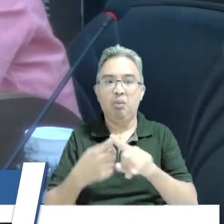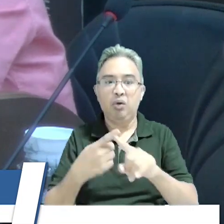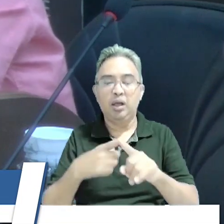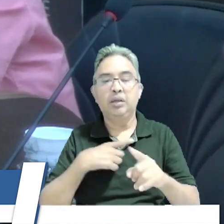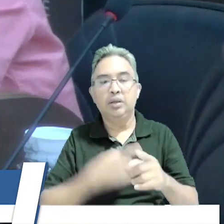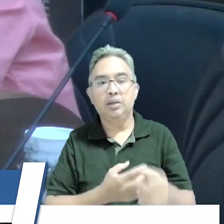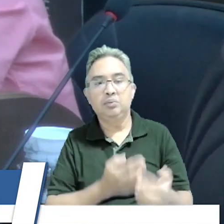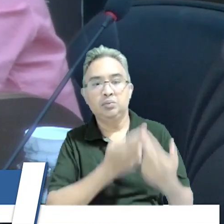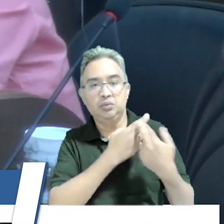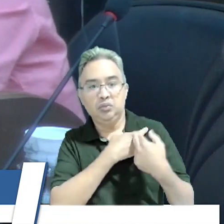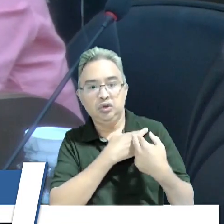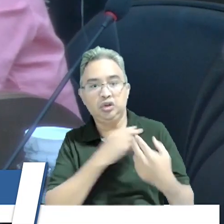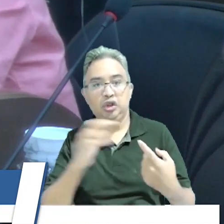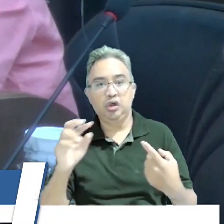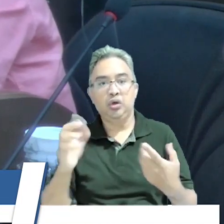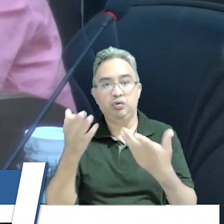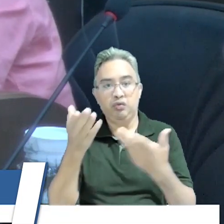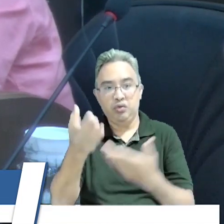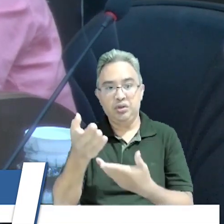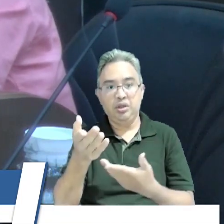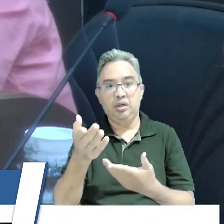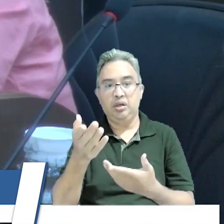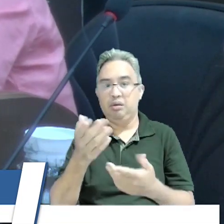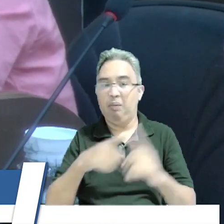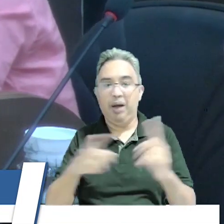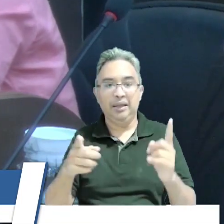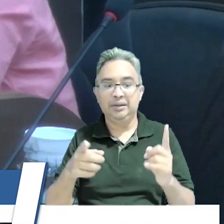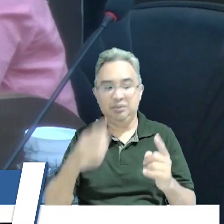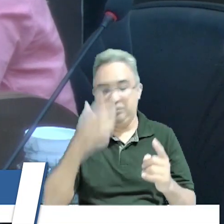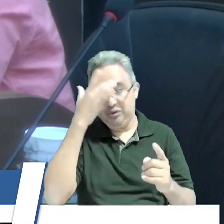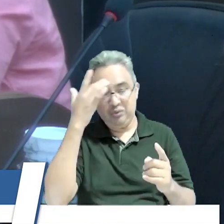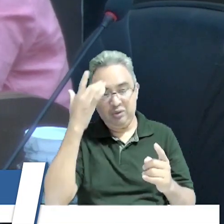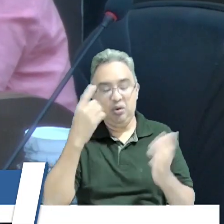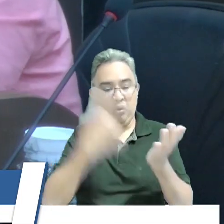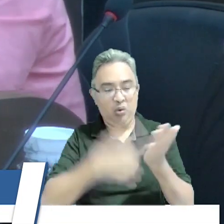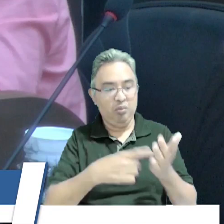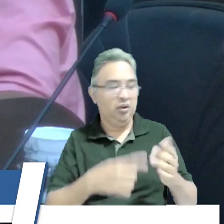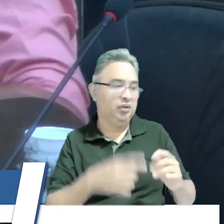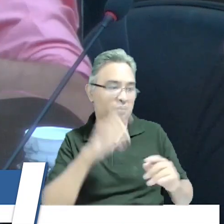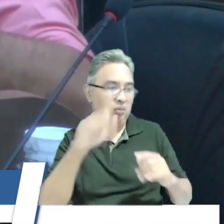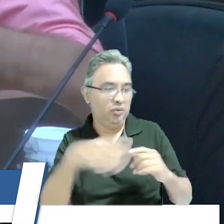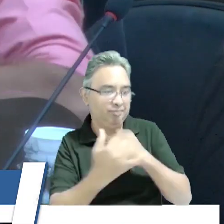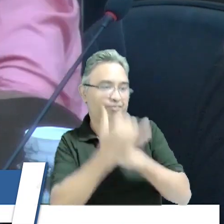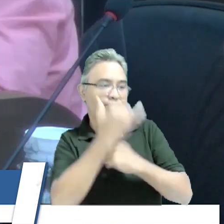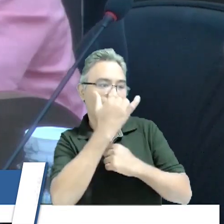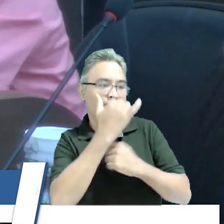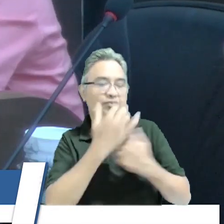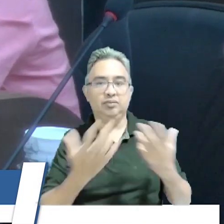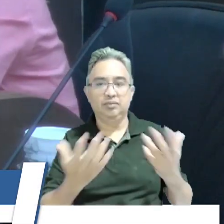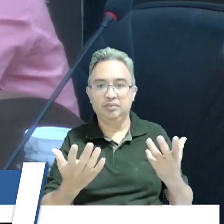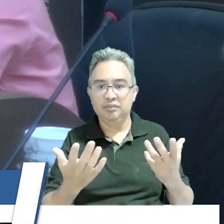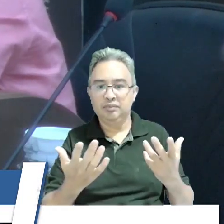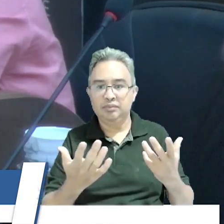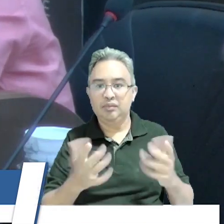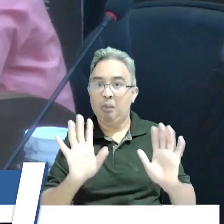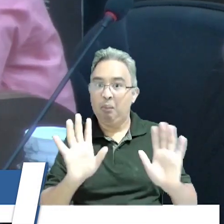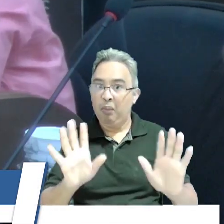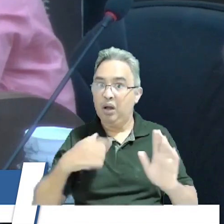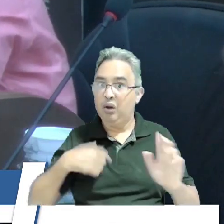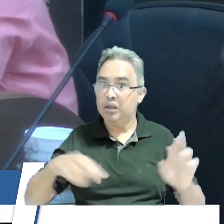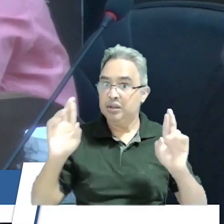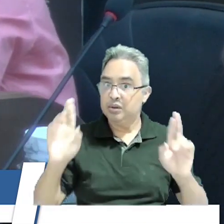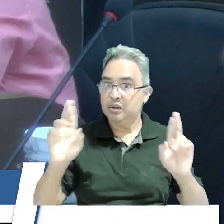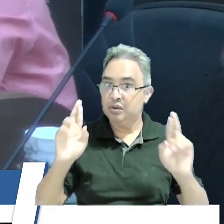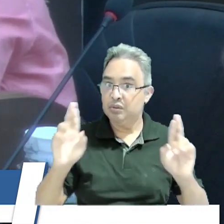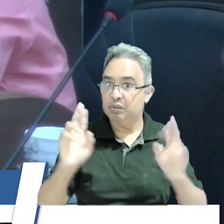Vossa Excelência que não foi cumprido. Eu espero realmente que também não seja um melzinho na boca